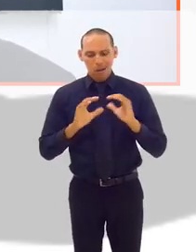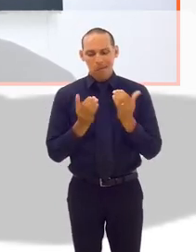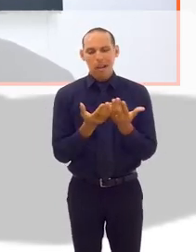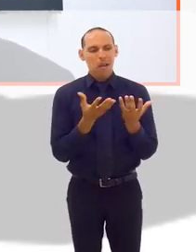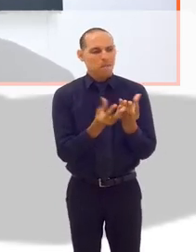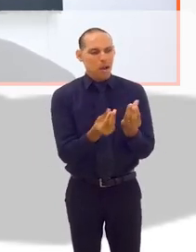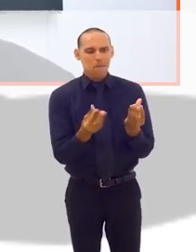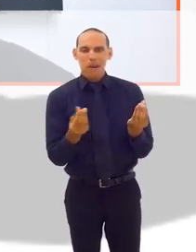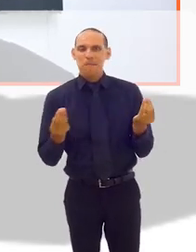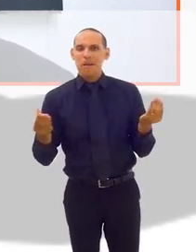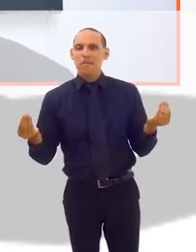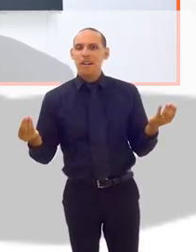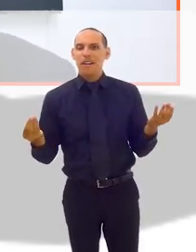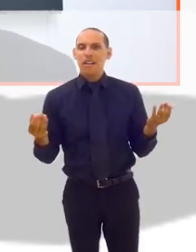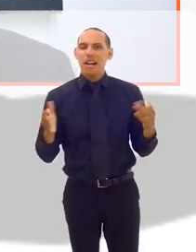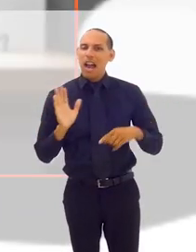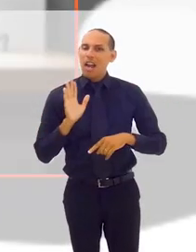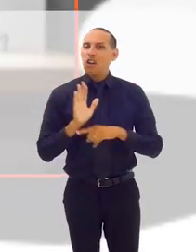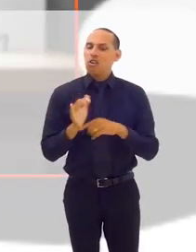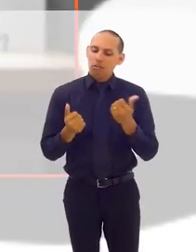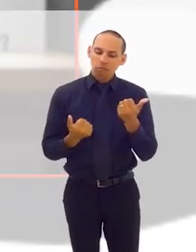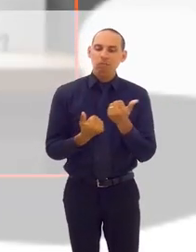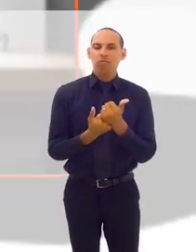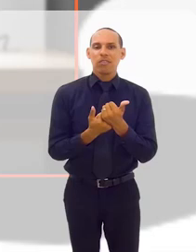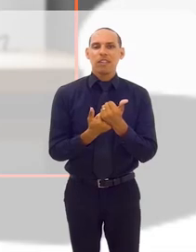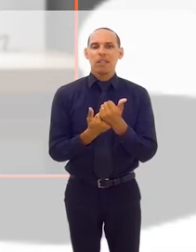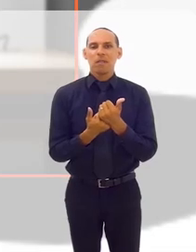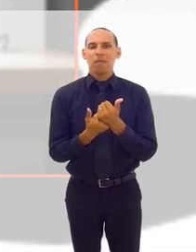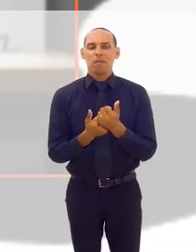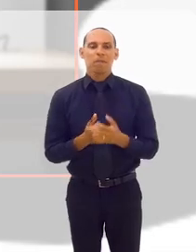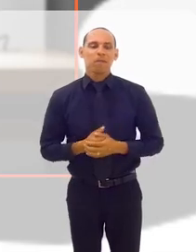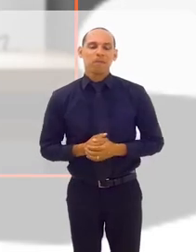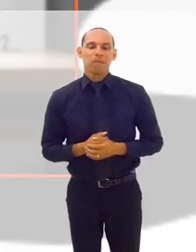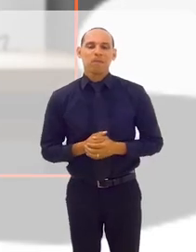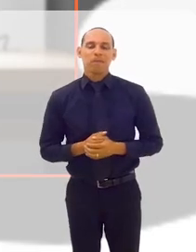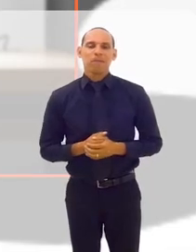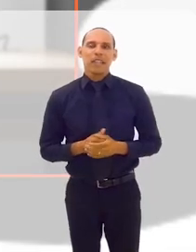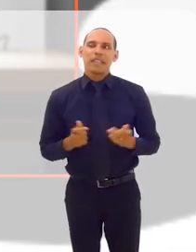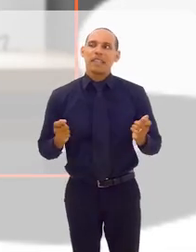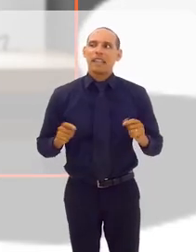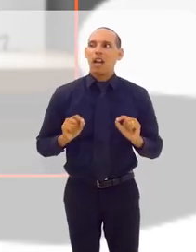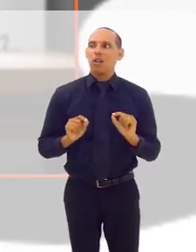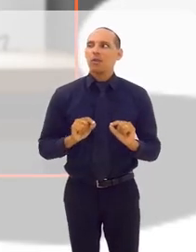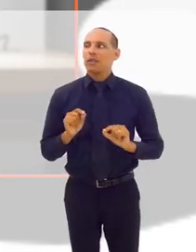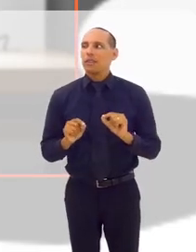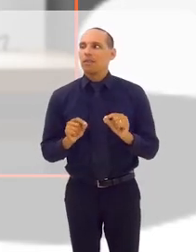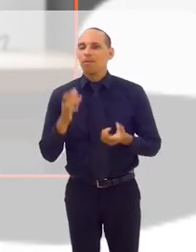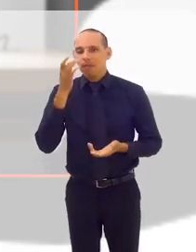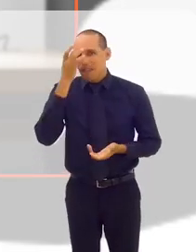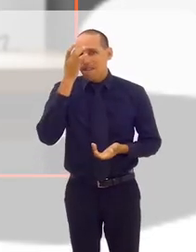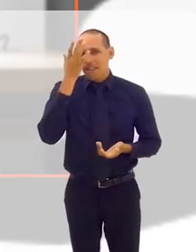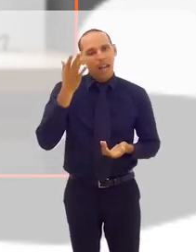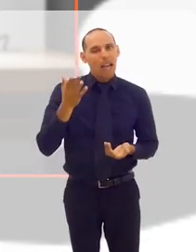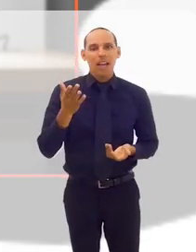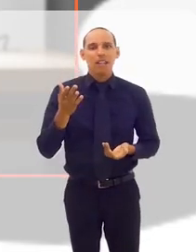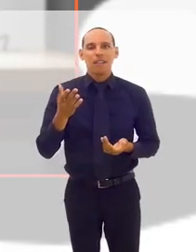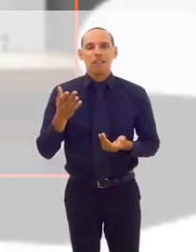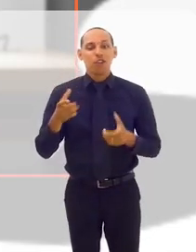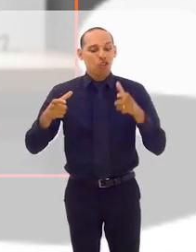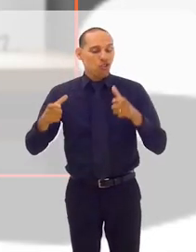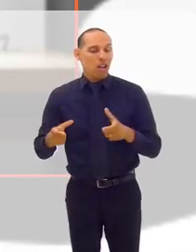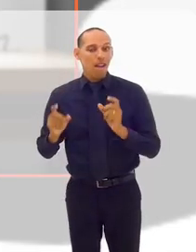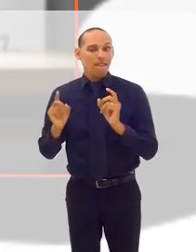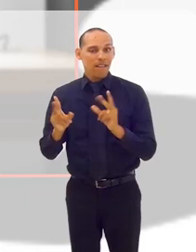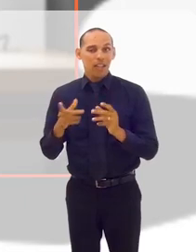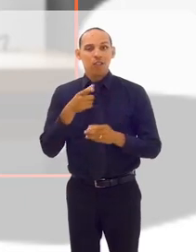mais comunidades puderem contribuir em deixar ali a facilidade de ter um